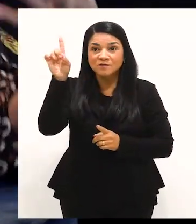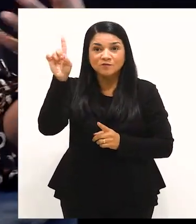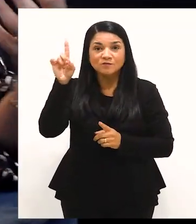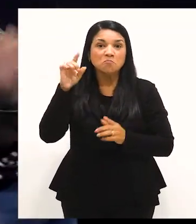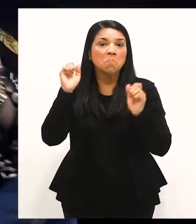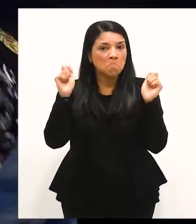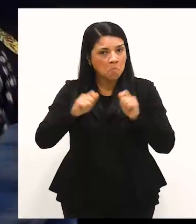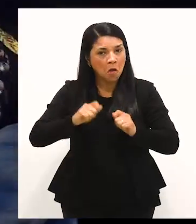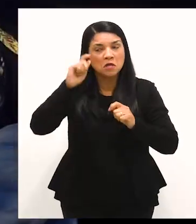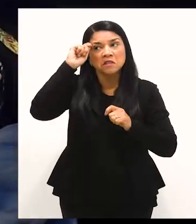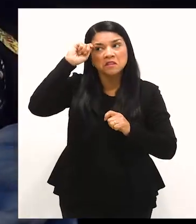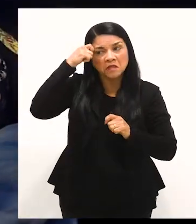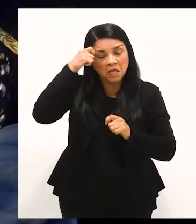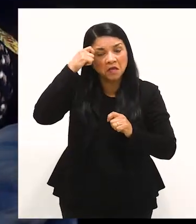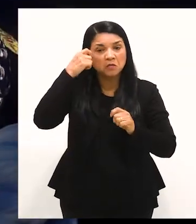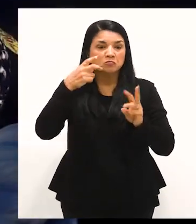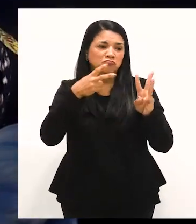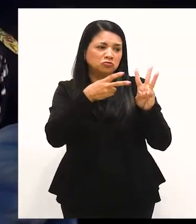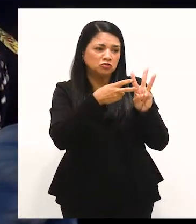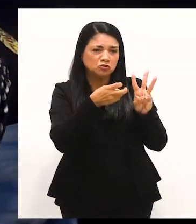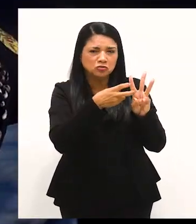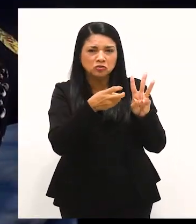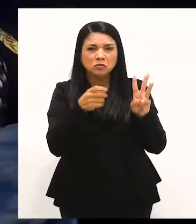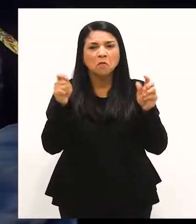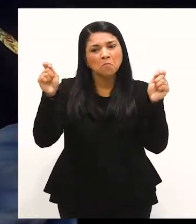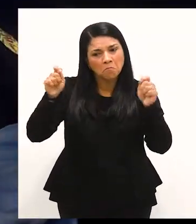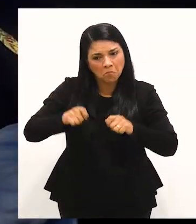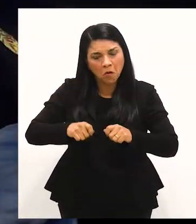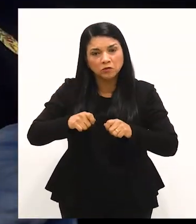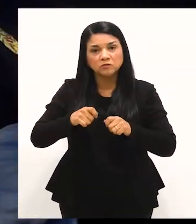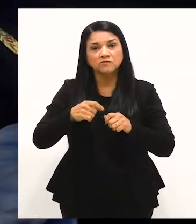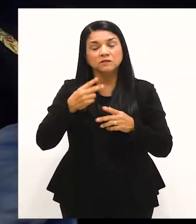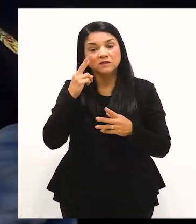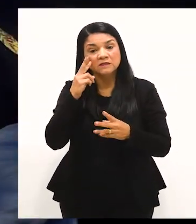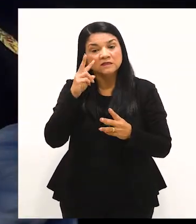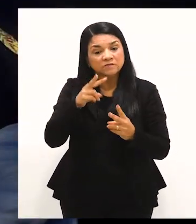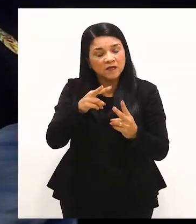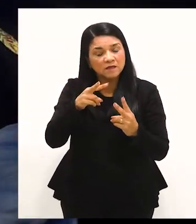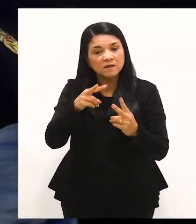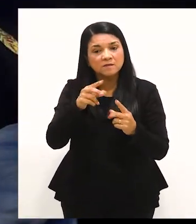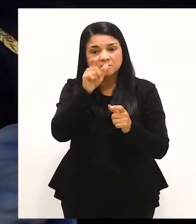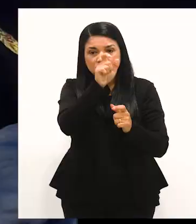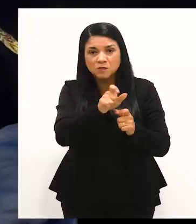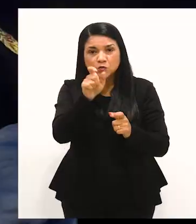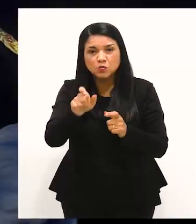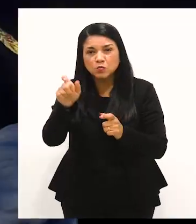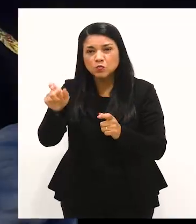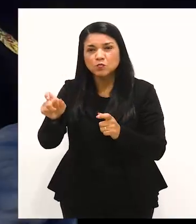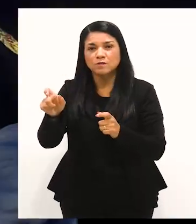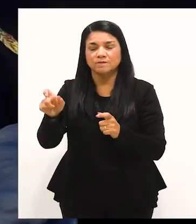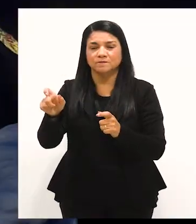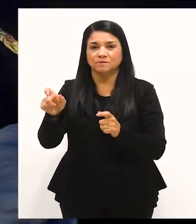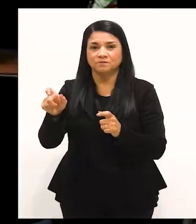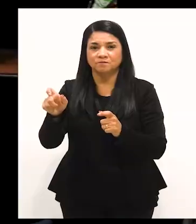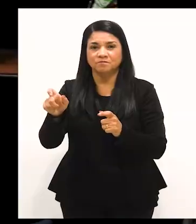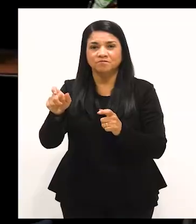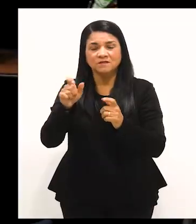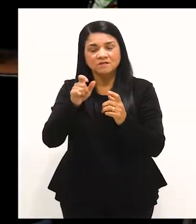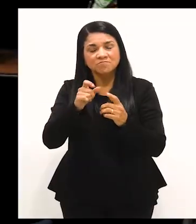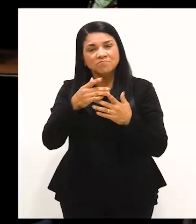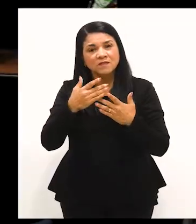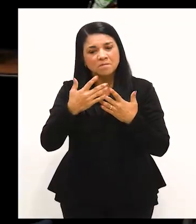ser negro, ele pode ser indígena, ele será o que você é. Você vai se ver e ele vai